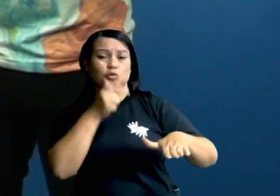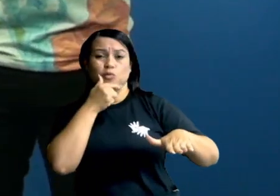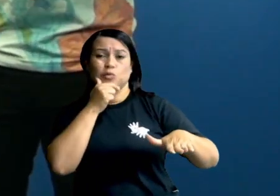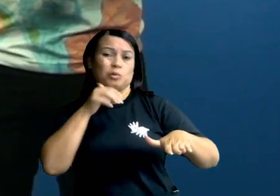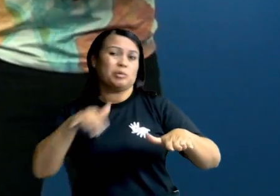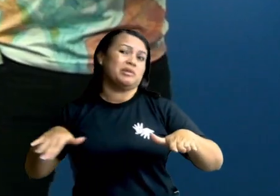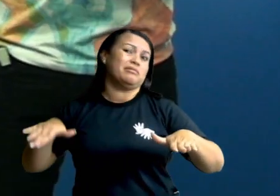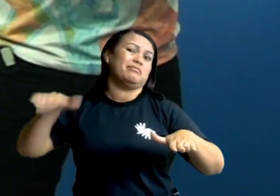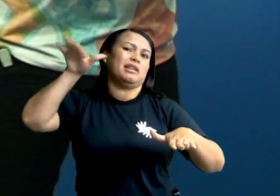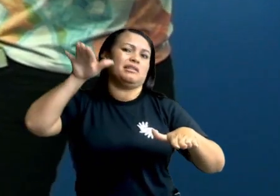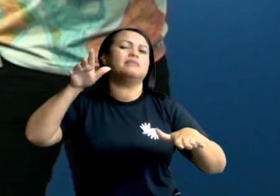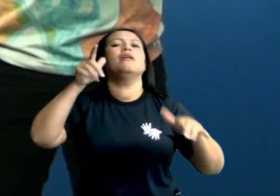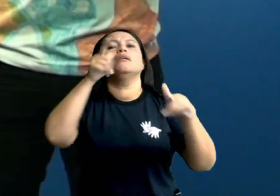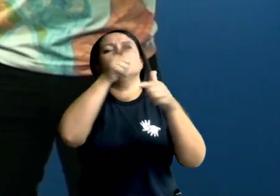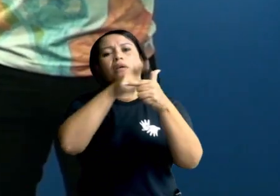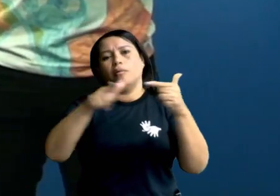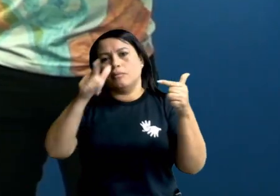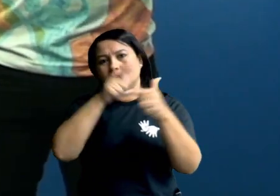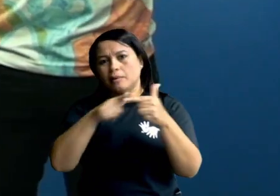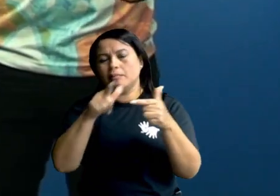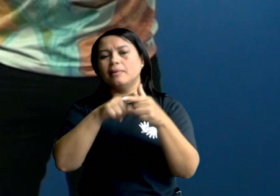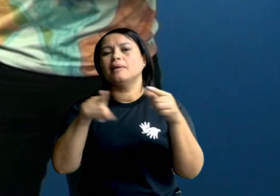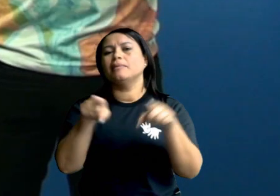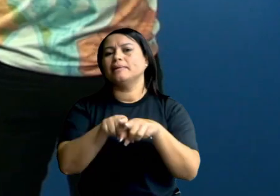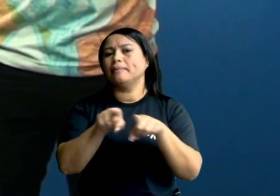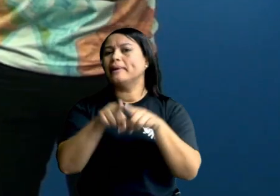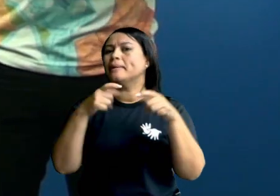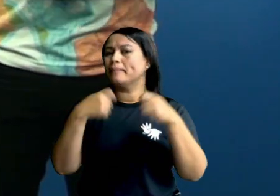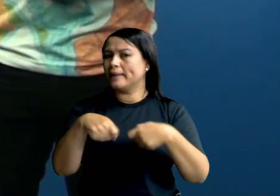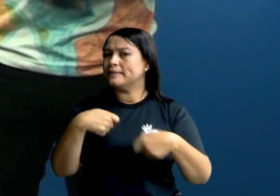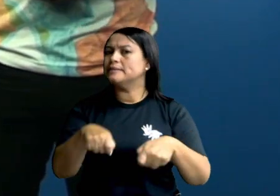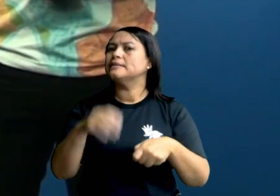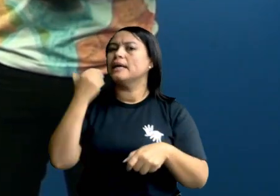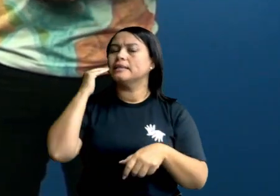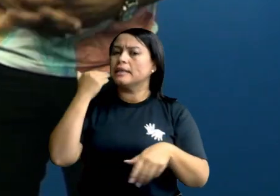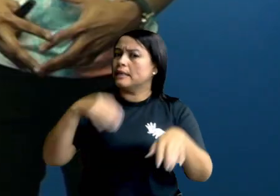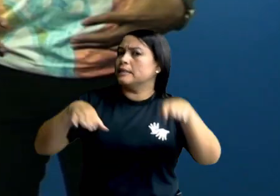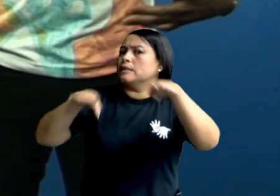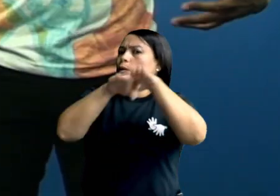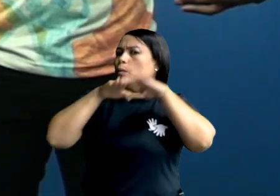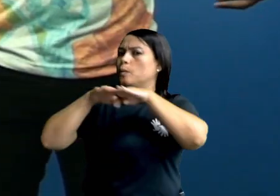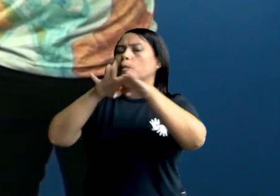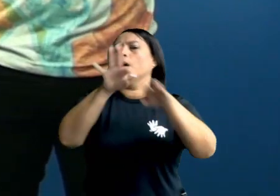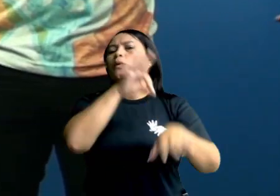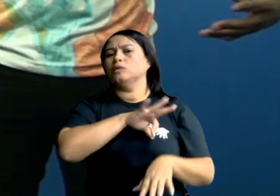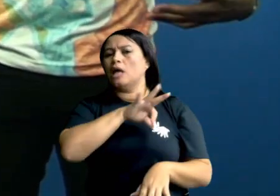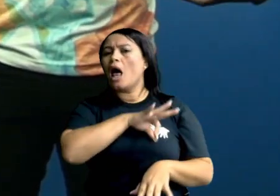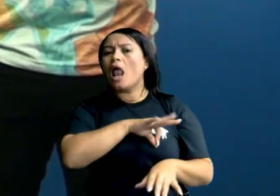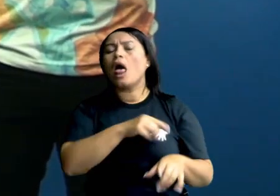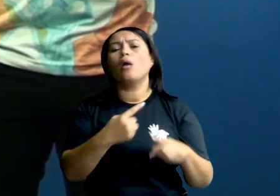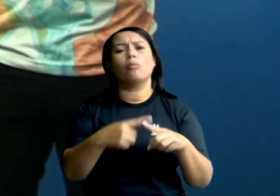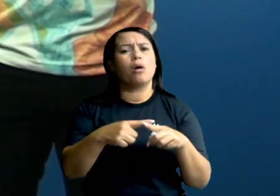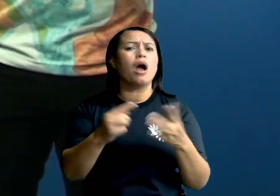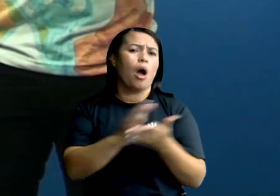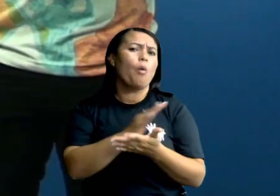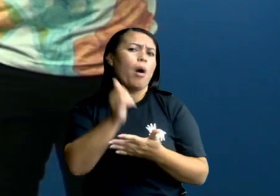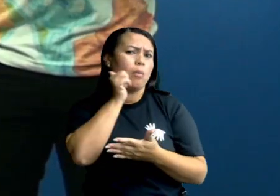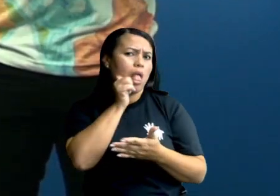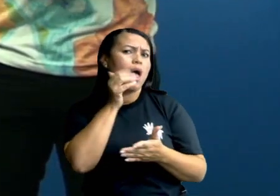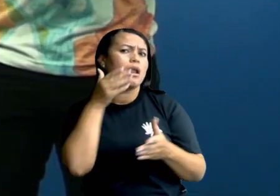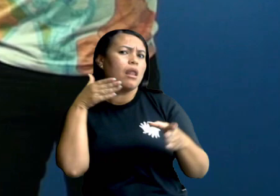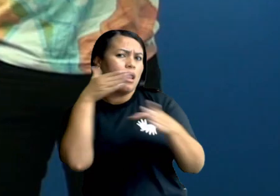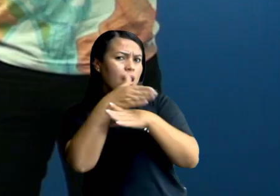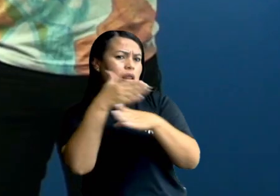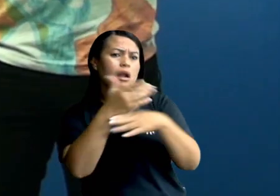outro problema, né, que precisa também ser corrigido. Ao longo do tempo, lógico que as mulheres, como eu já falei, ocuparam cada vez mais